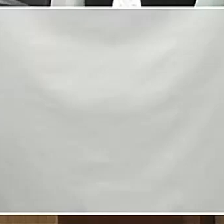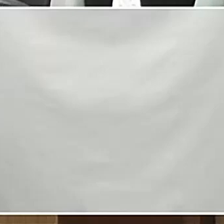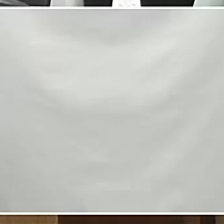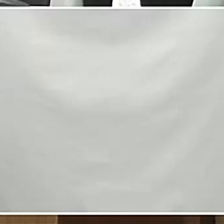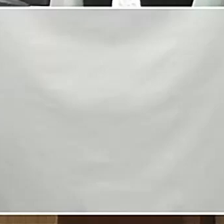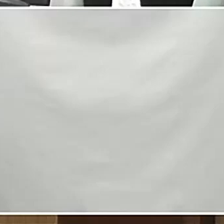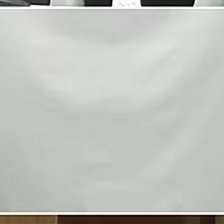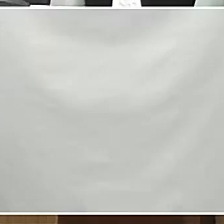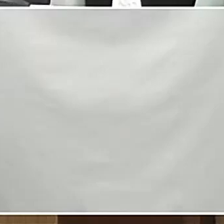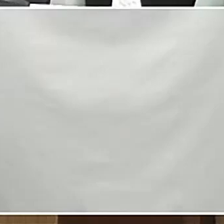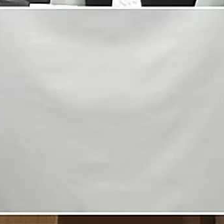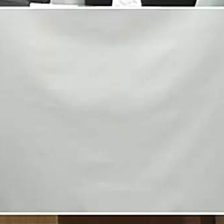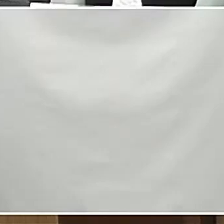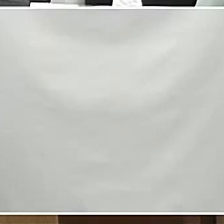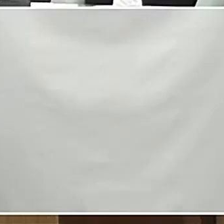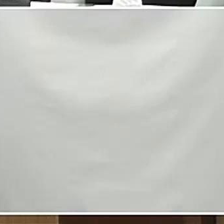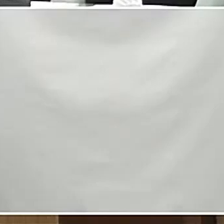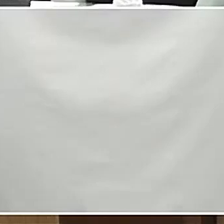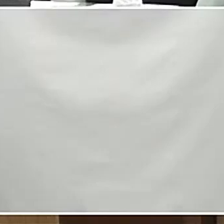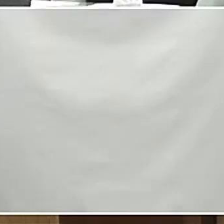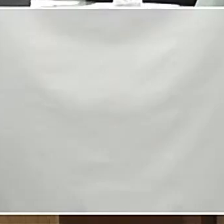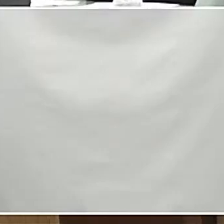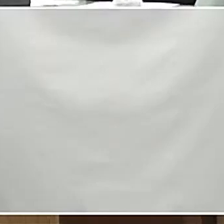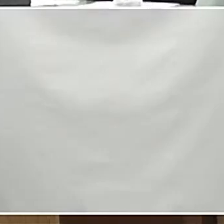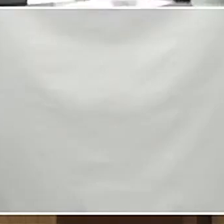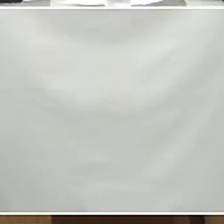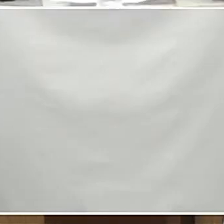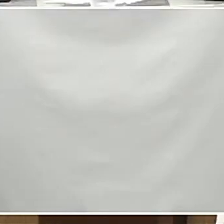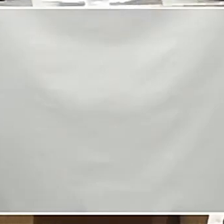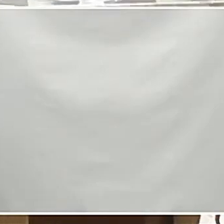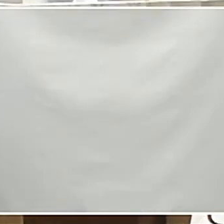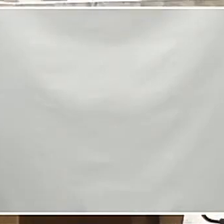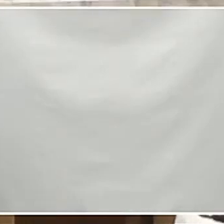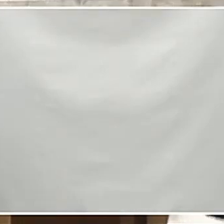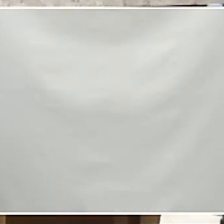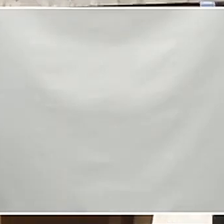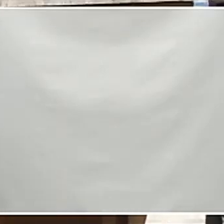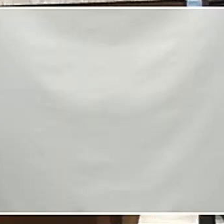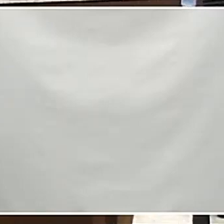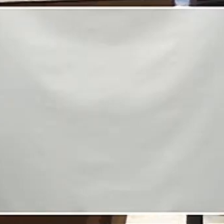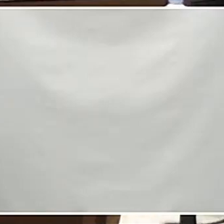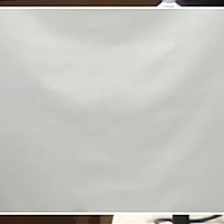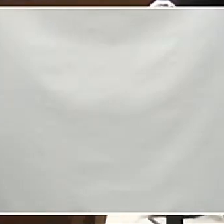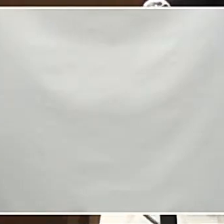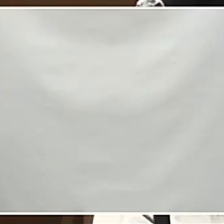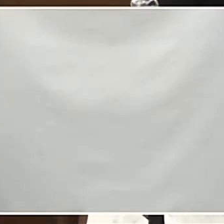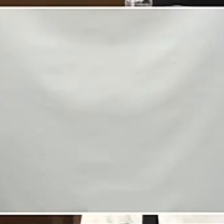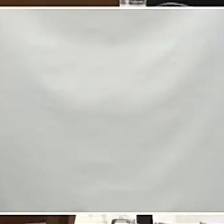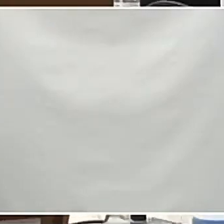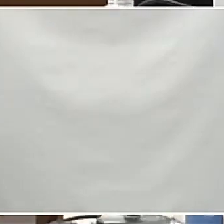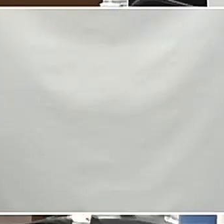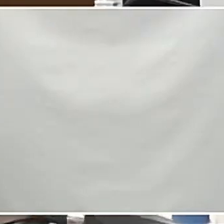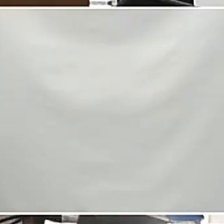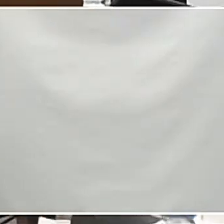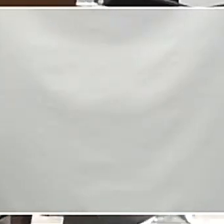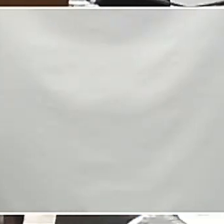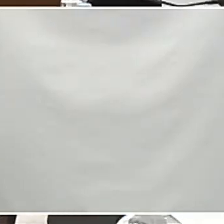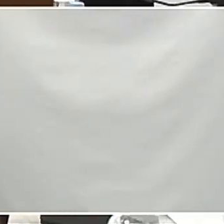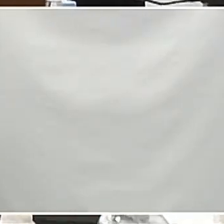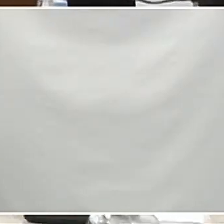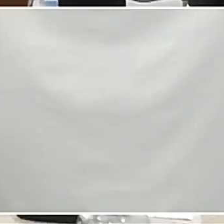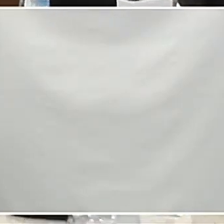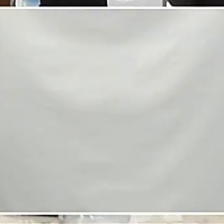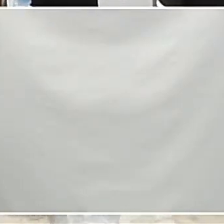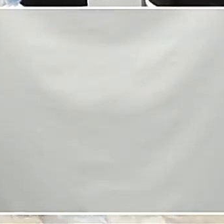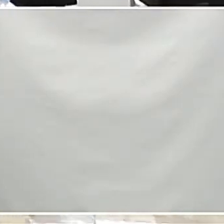colosso E o teu futuro espera essa grandeza Terra adorada Entre outras